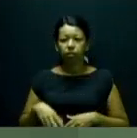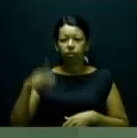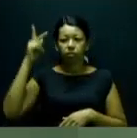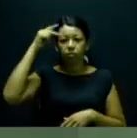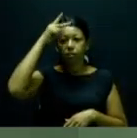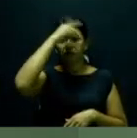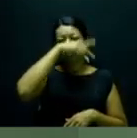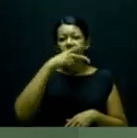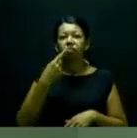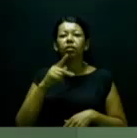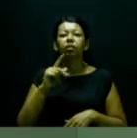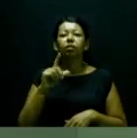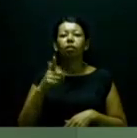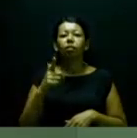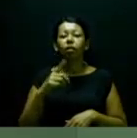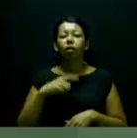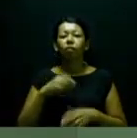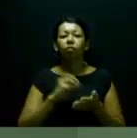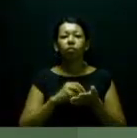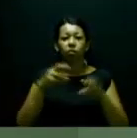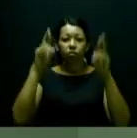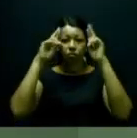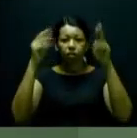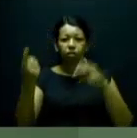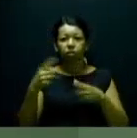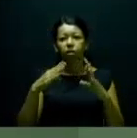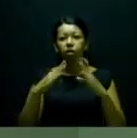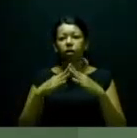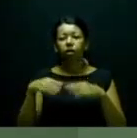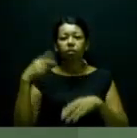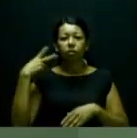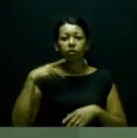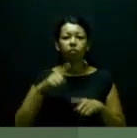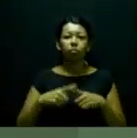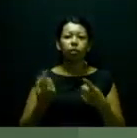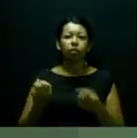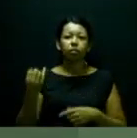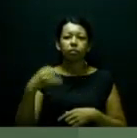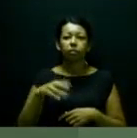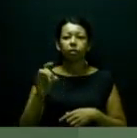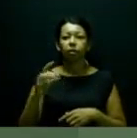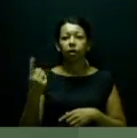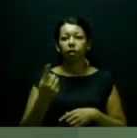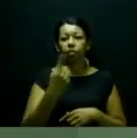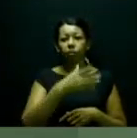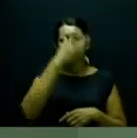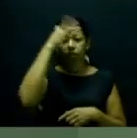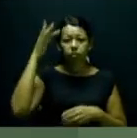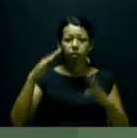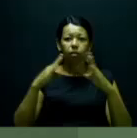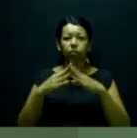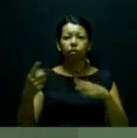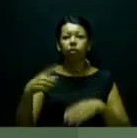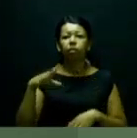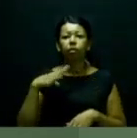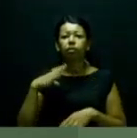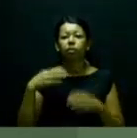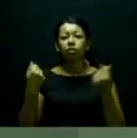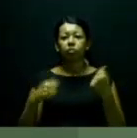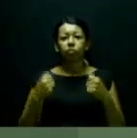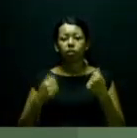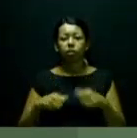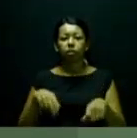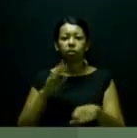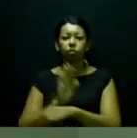Prefeita, Vossa Excelência não está desrespeitando esta casa e os vereadores, está desrespeitando a cada um que mora nessa cidade e